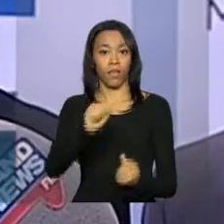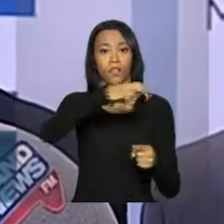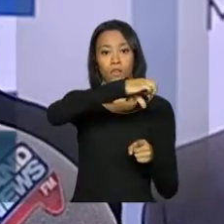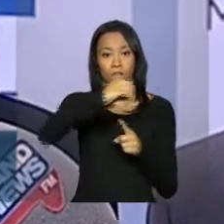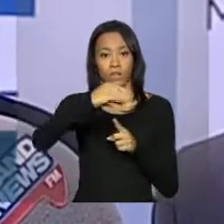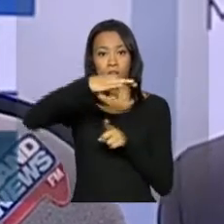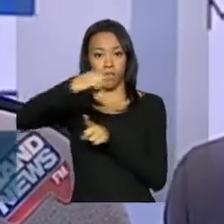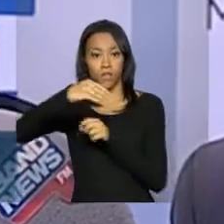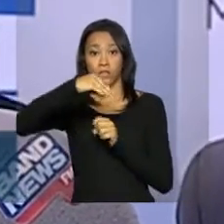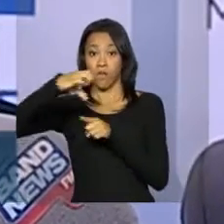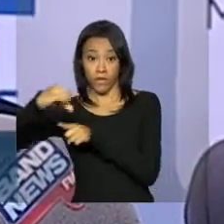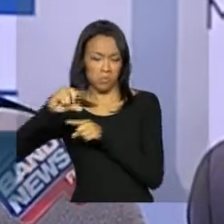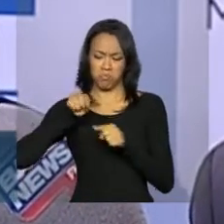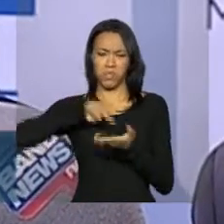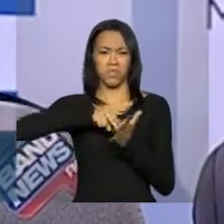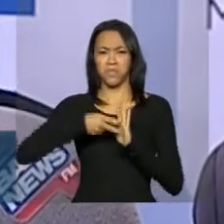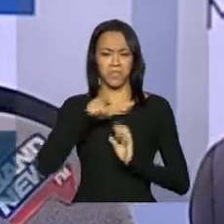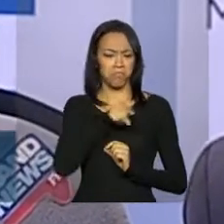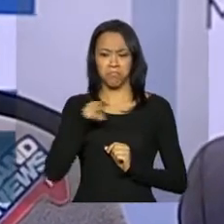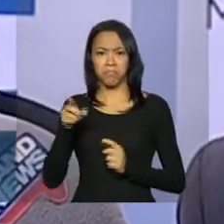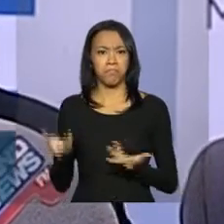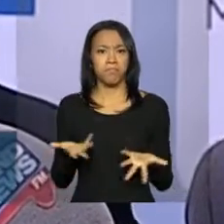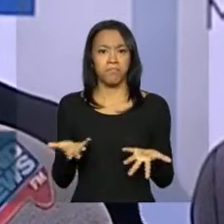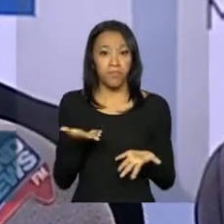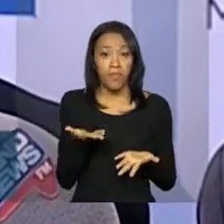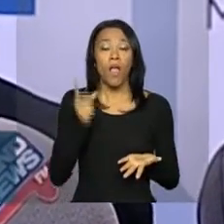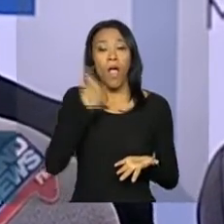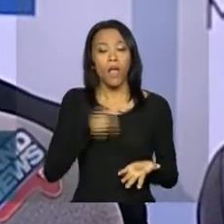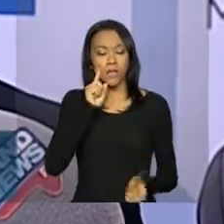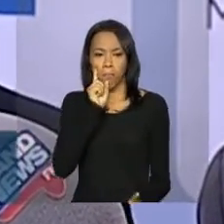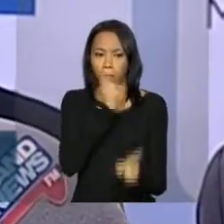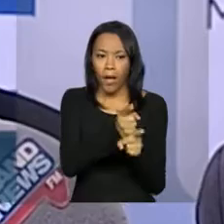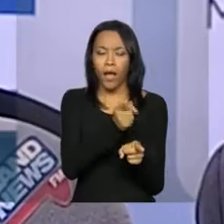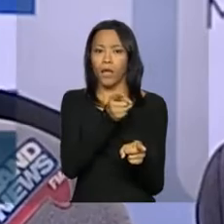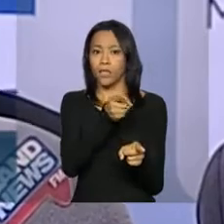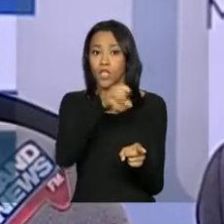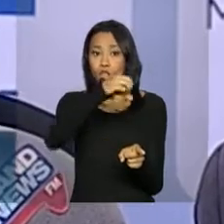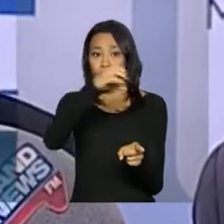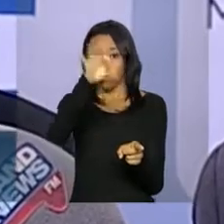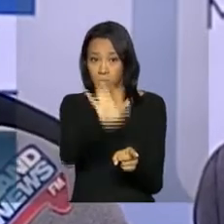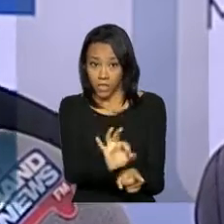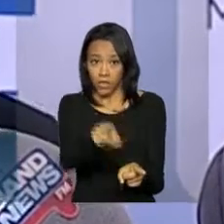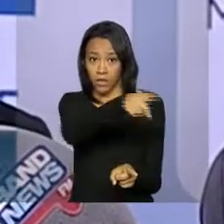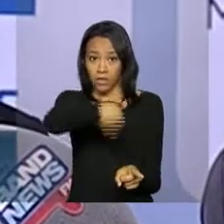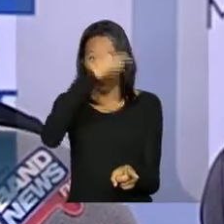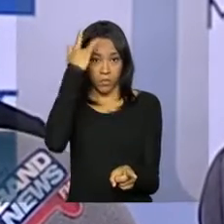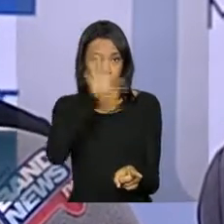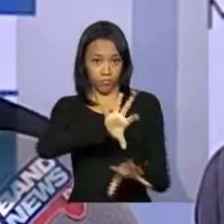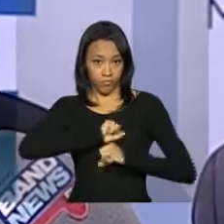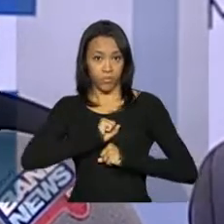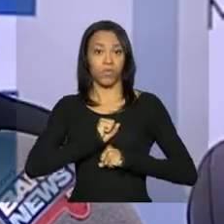90. O que significa essa meta? É a gente diagnosticar 90% dos portadores de